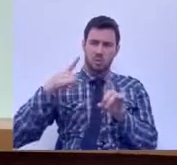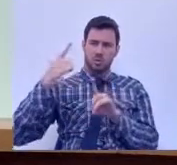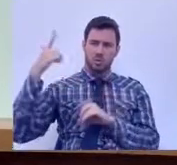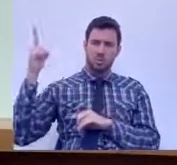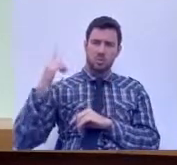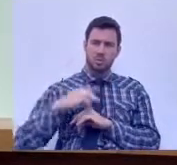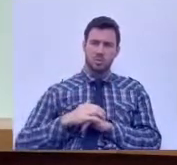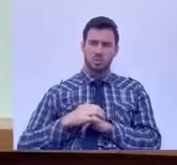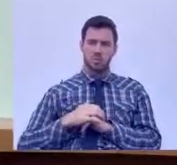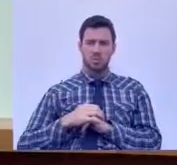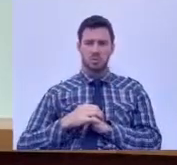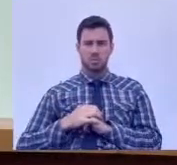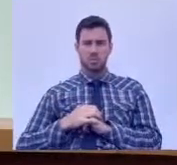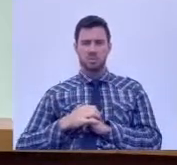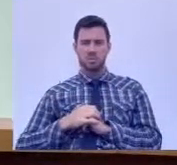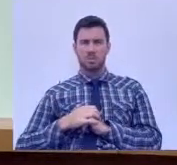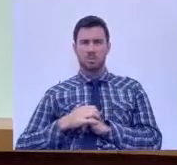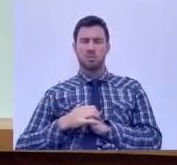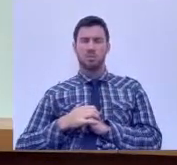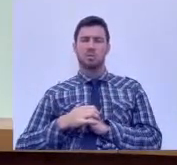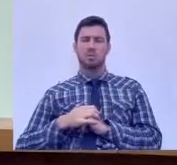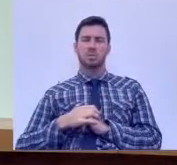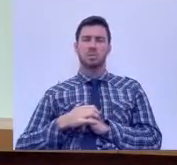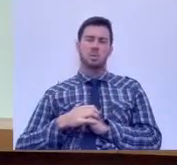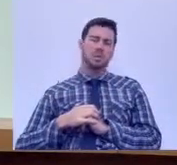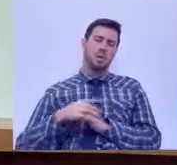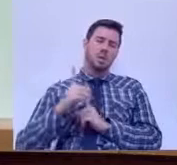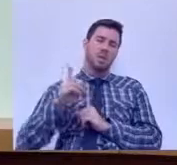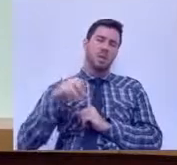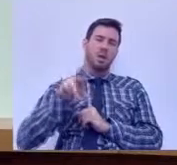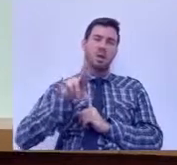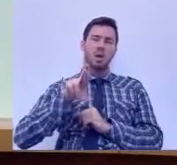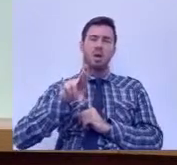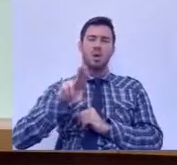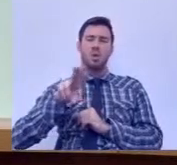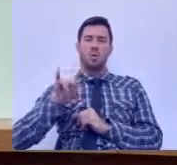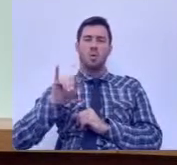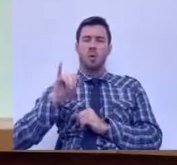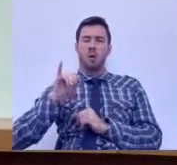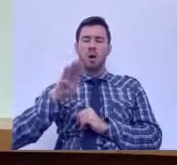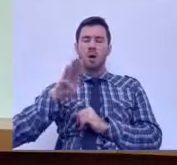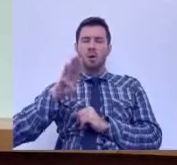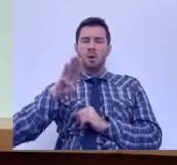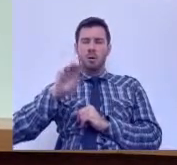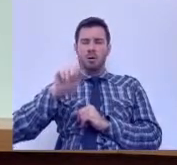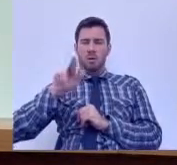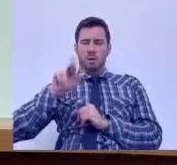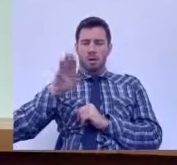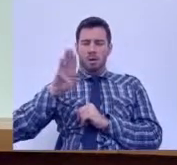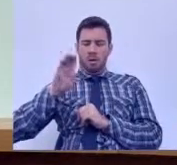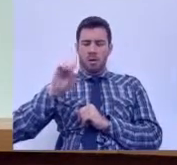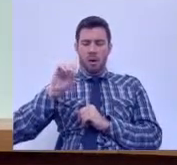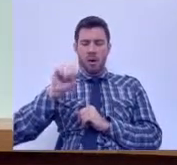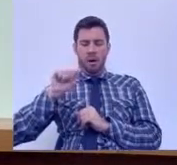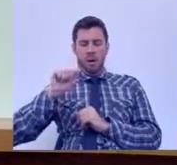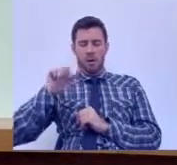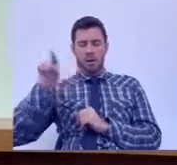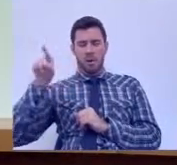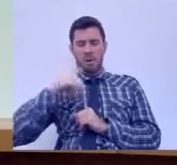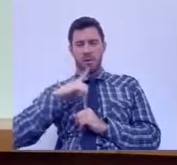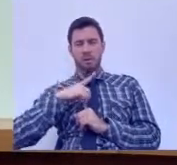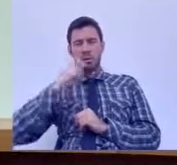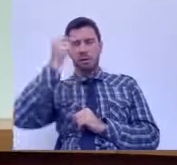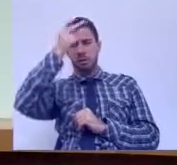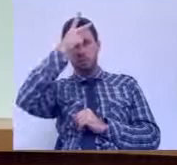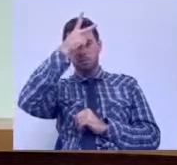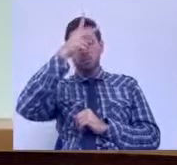lá atrás. É o Rui Barbosa que veio da Prefeitura de São Paulo, que trabalhava no serviço funerário da Erundina, da Prefeita